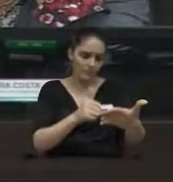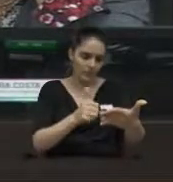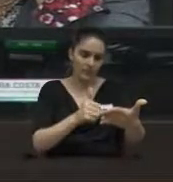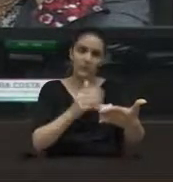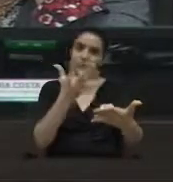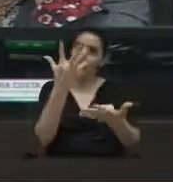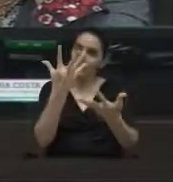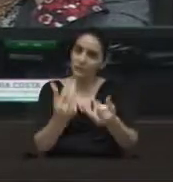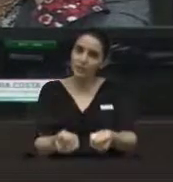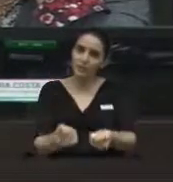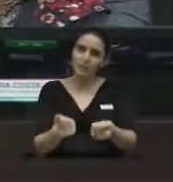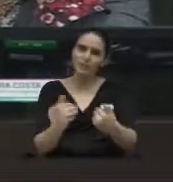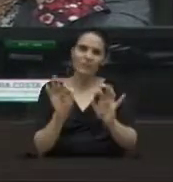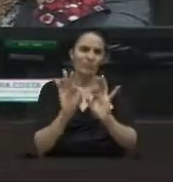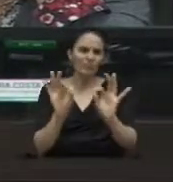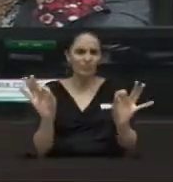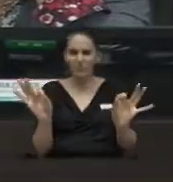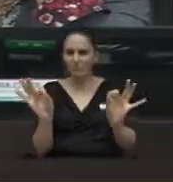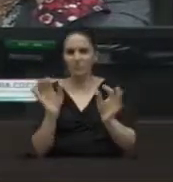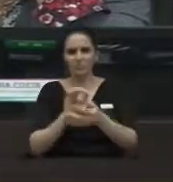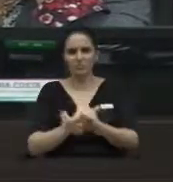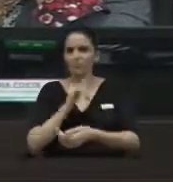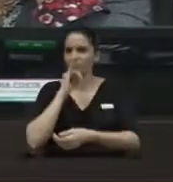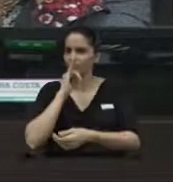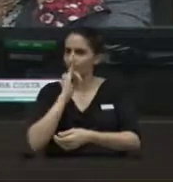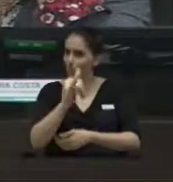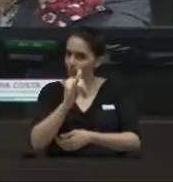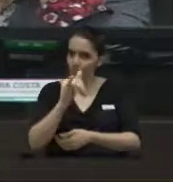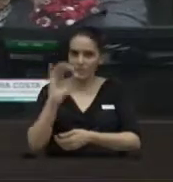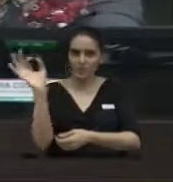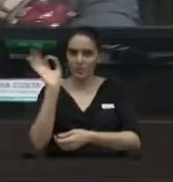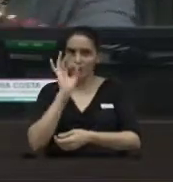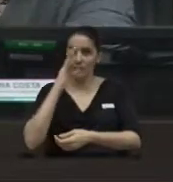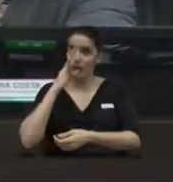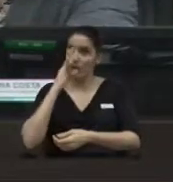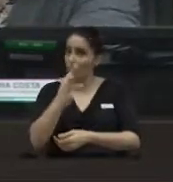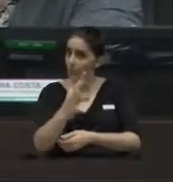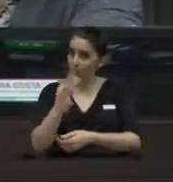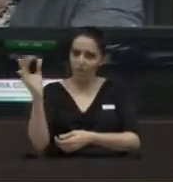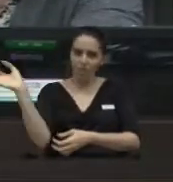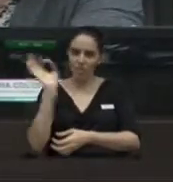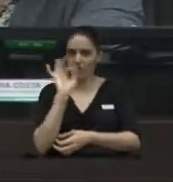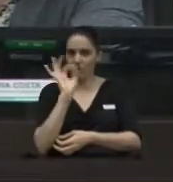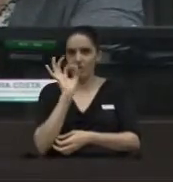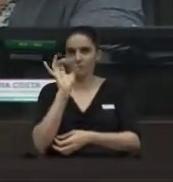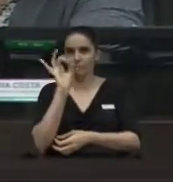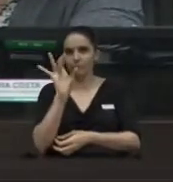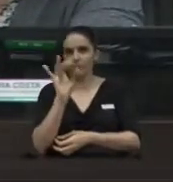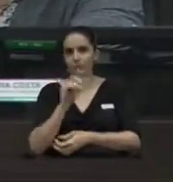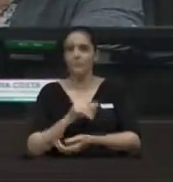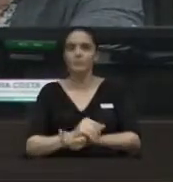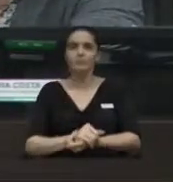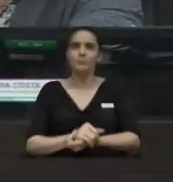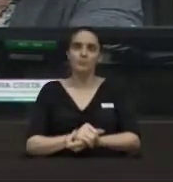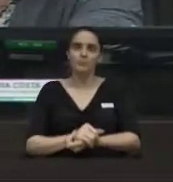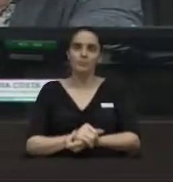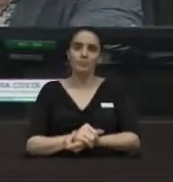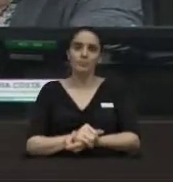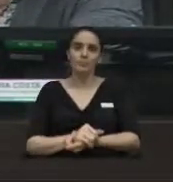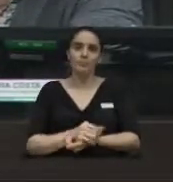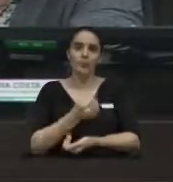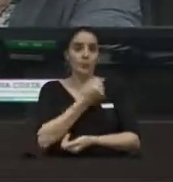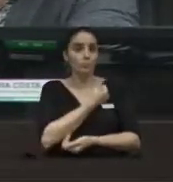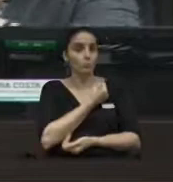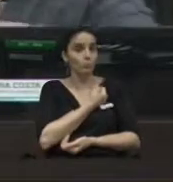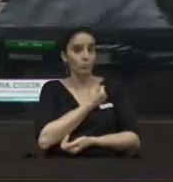Então é simples assim, eu não fiz nenhuma acusação, eu só fiz uma observação, que é um fato, é número, não